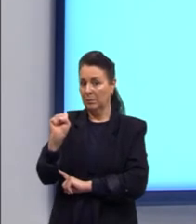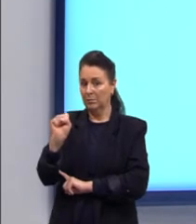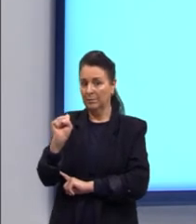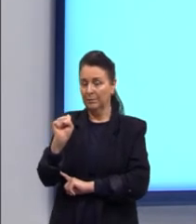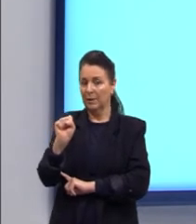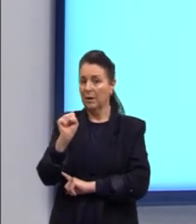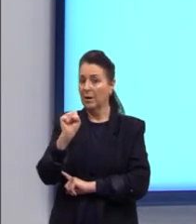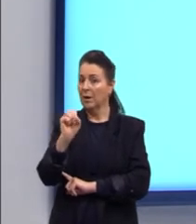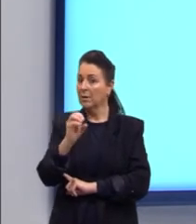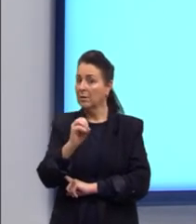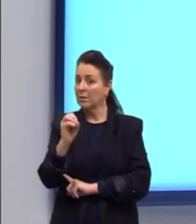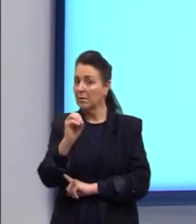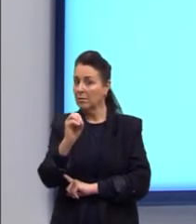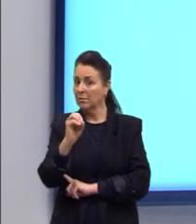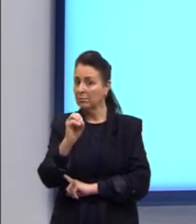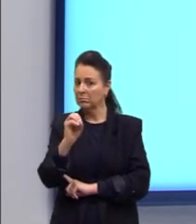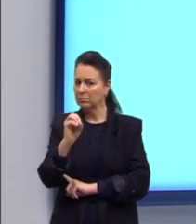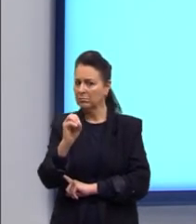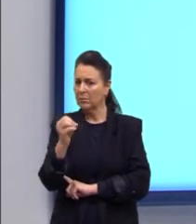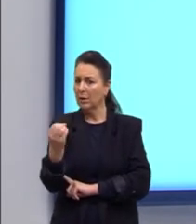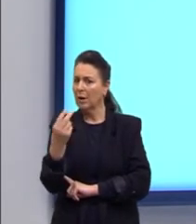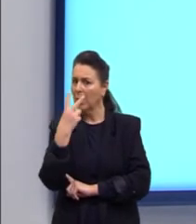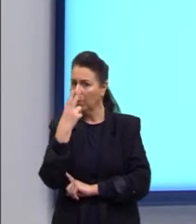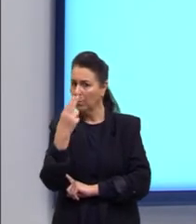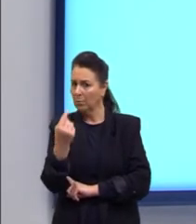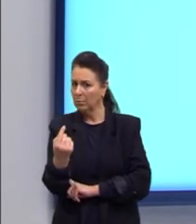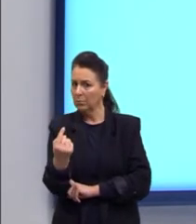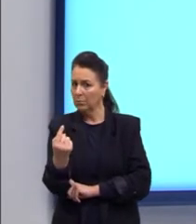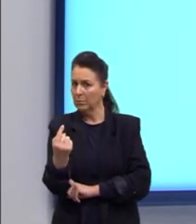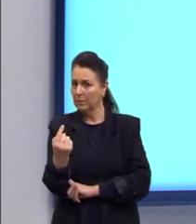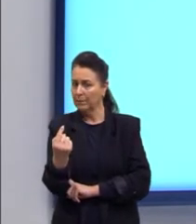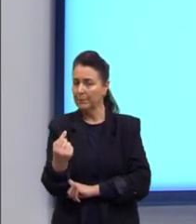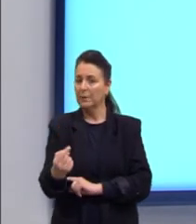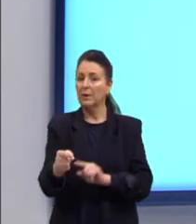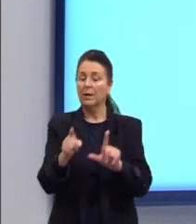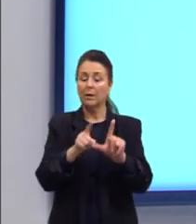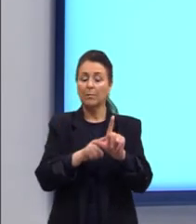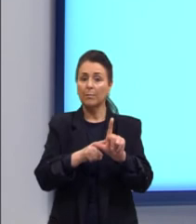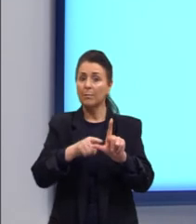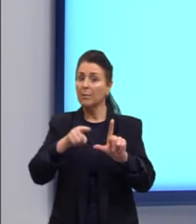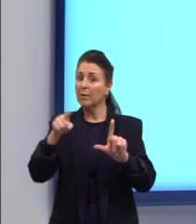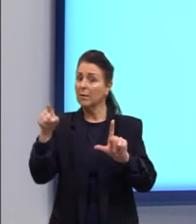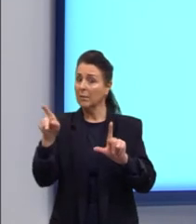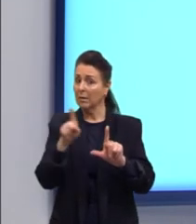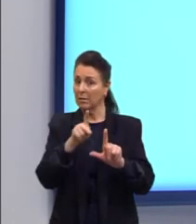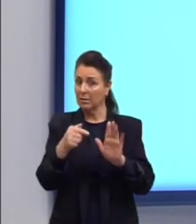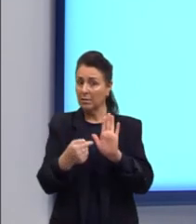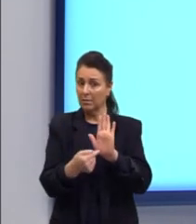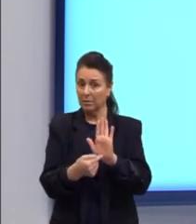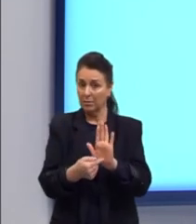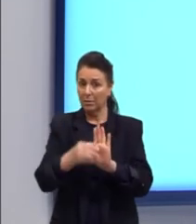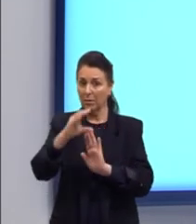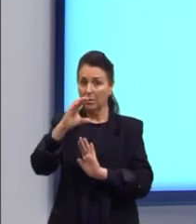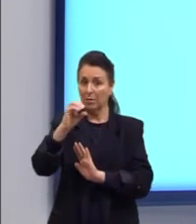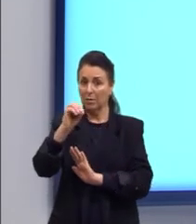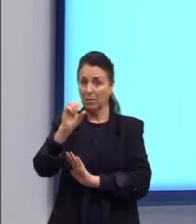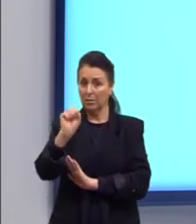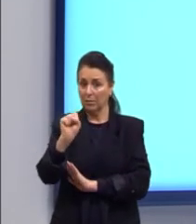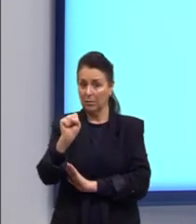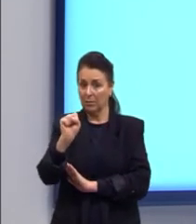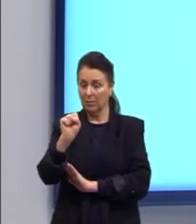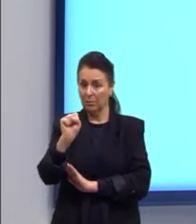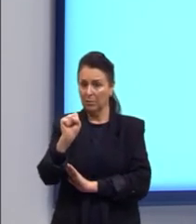de 0 é igual a 1 mas nesse caso aqui do nosso gráfico o cosseno de 0 foi para lá em -3